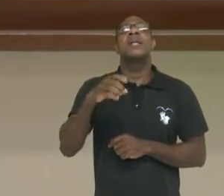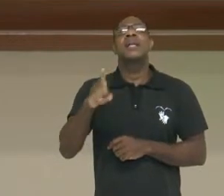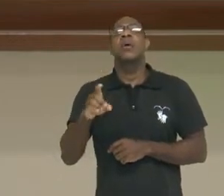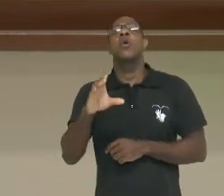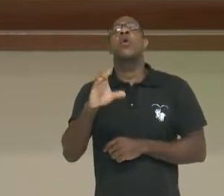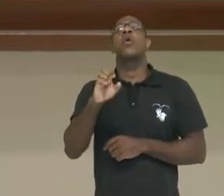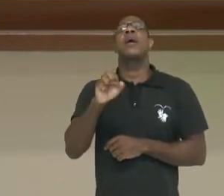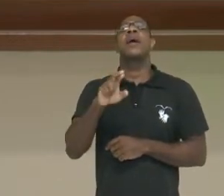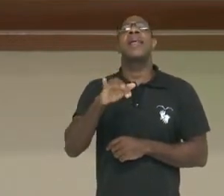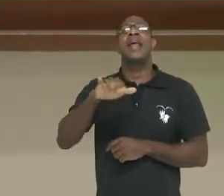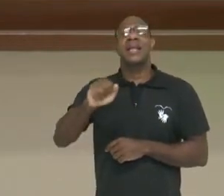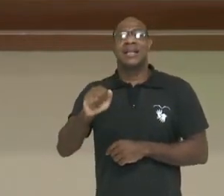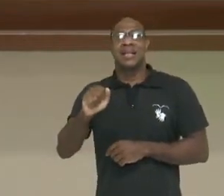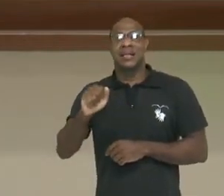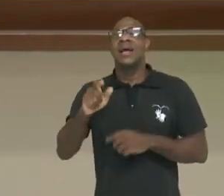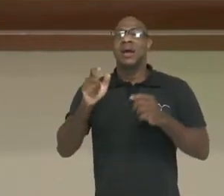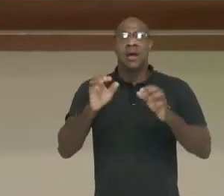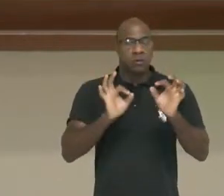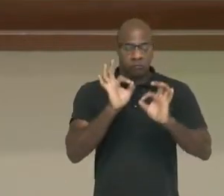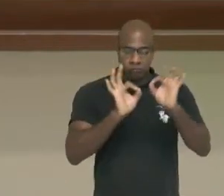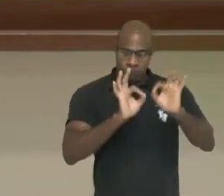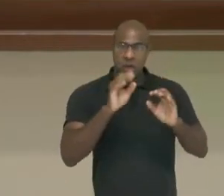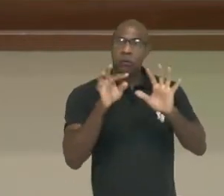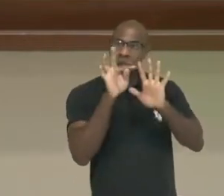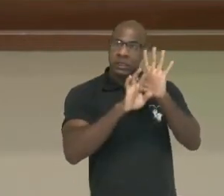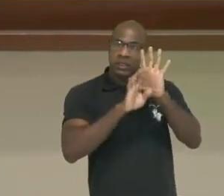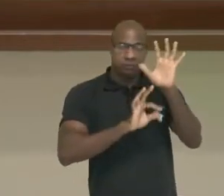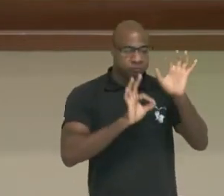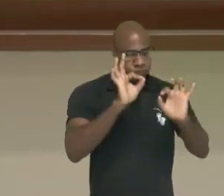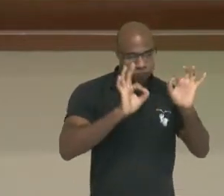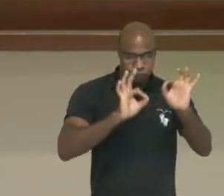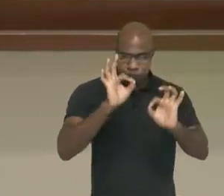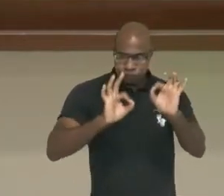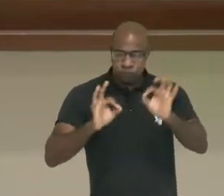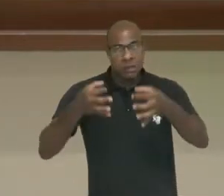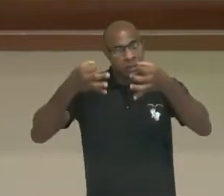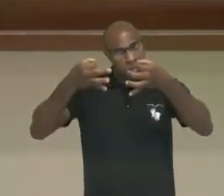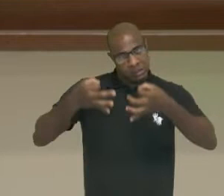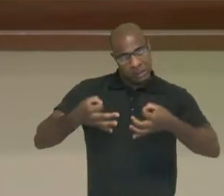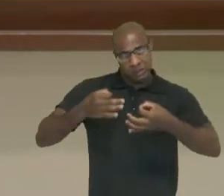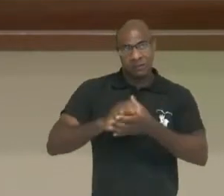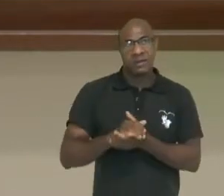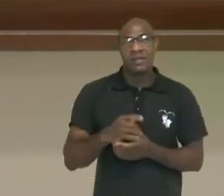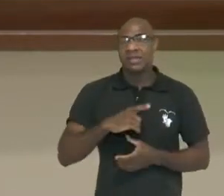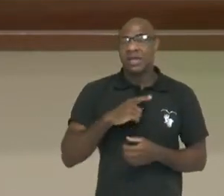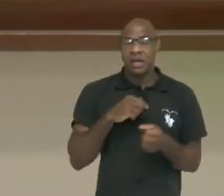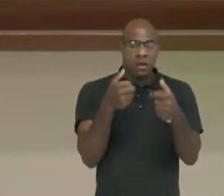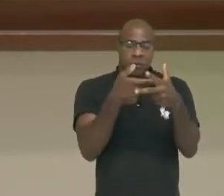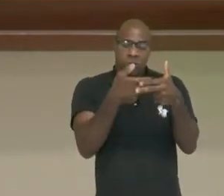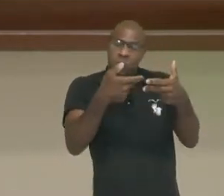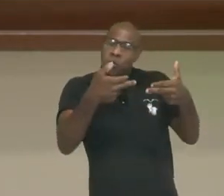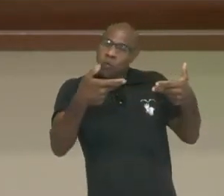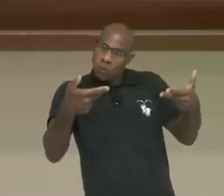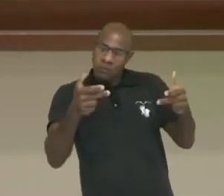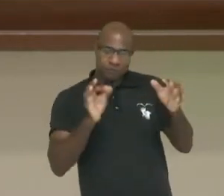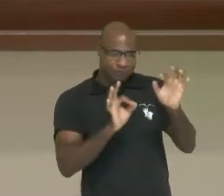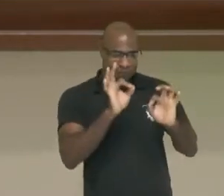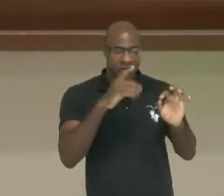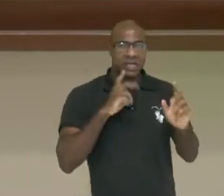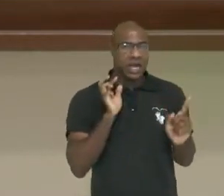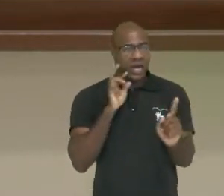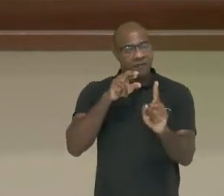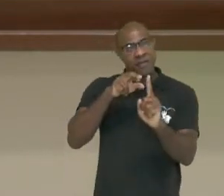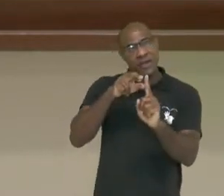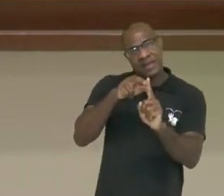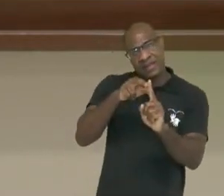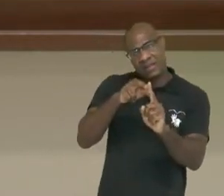qualquer outro texto, é cheio, né? Ele está cheio de elementos coesivos que fazem referência ao